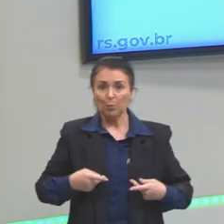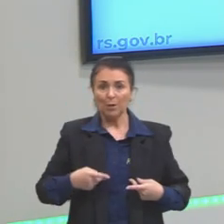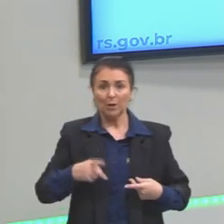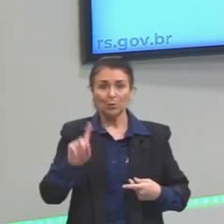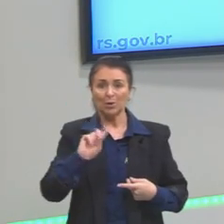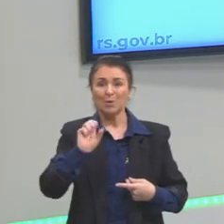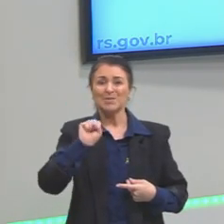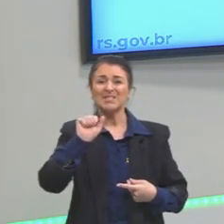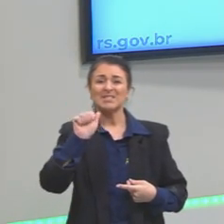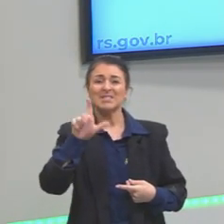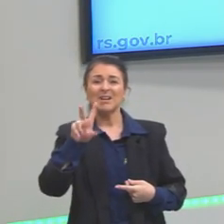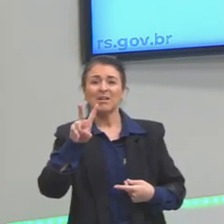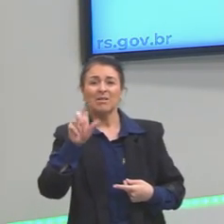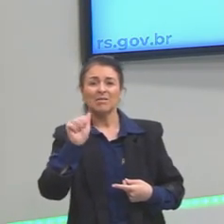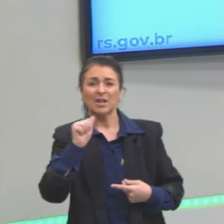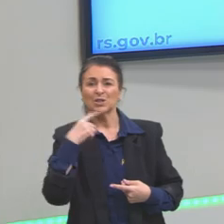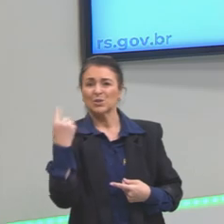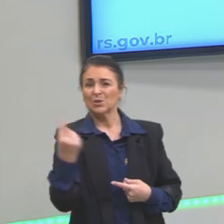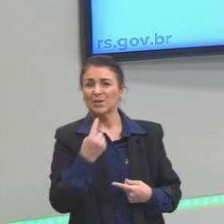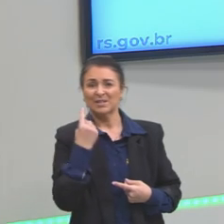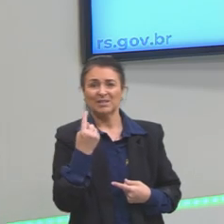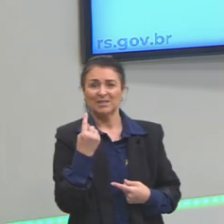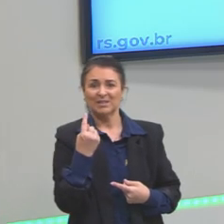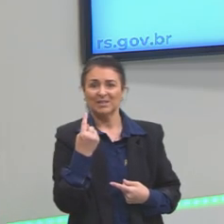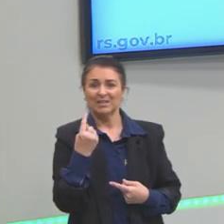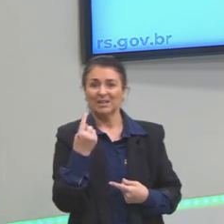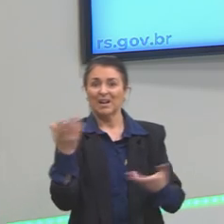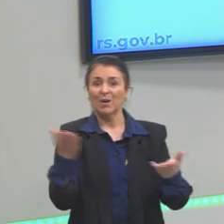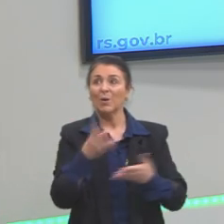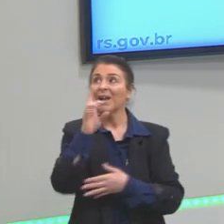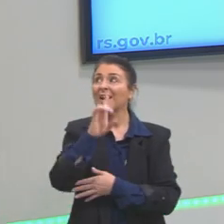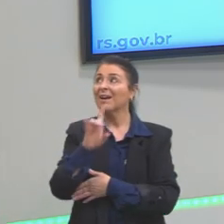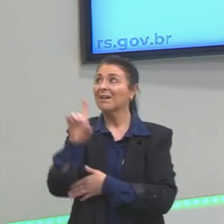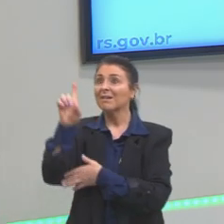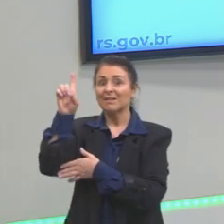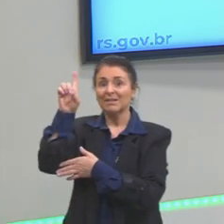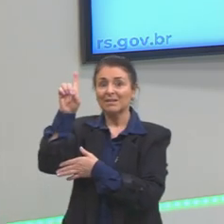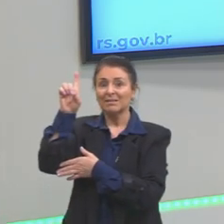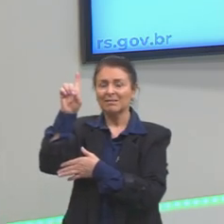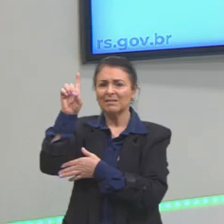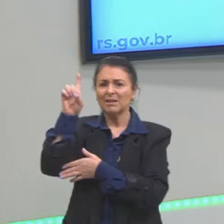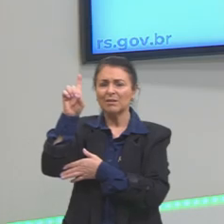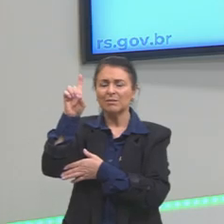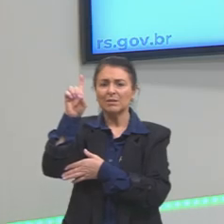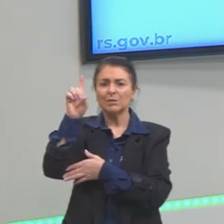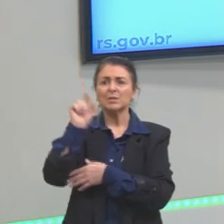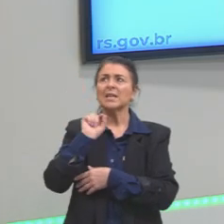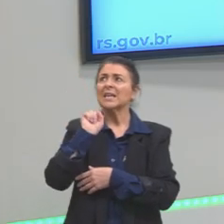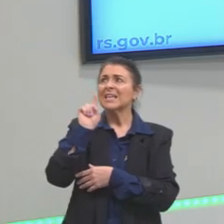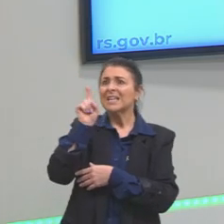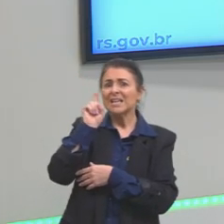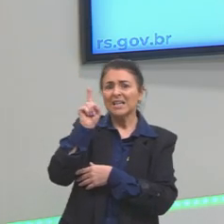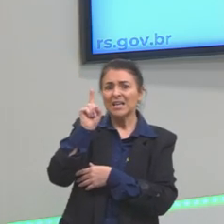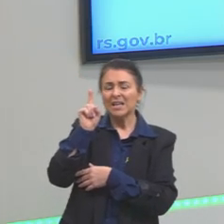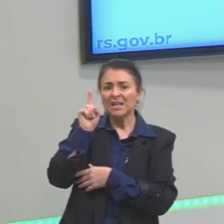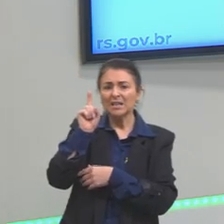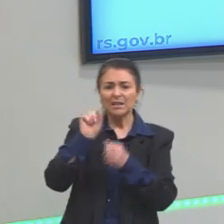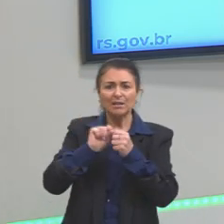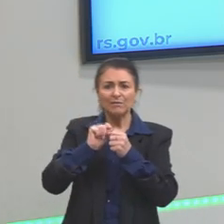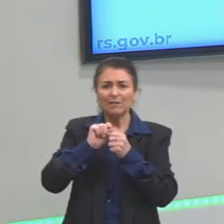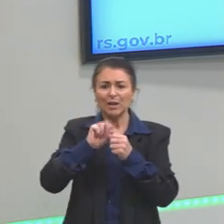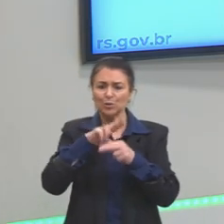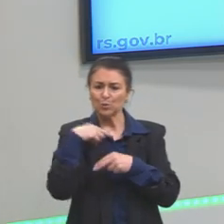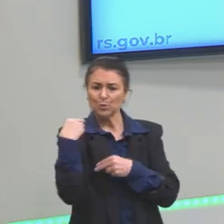mas sozinho Como era a proposta gre e agora é Deus né é BIOS esse sumo que provêm todo para o ser humano